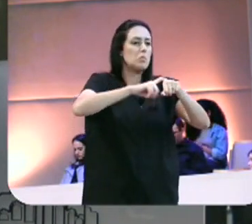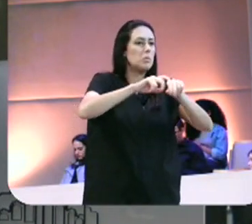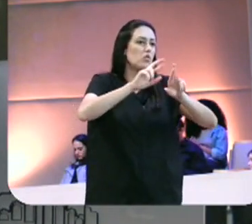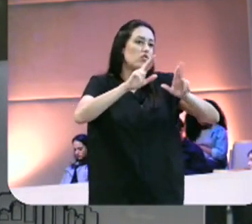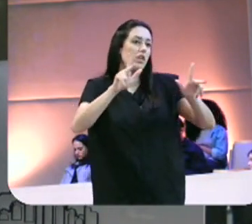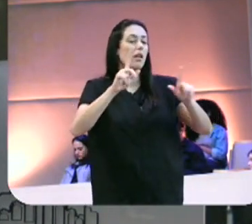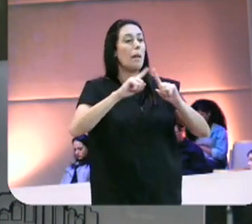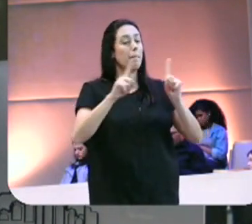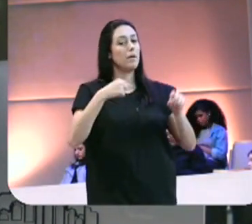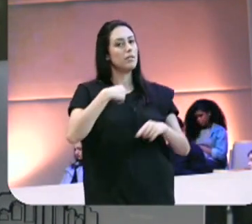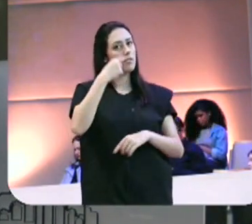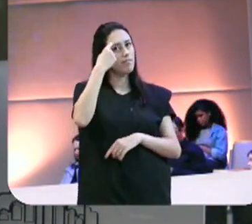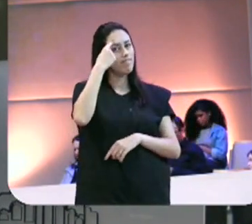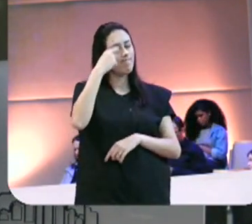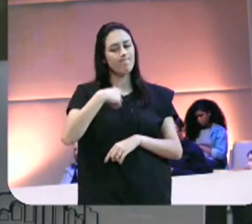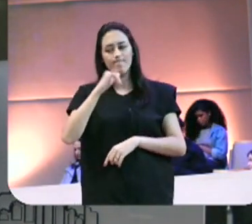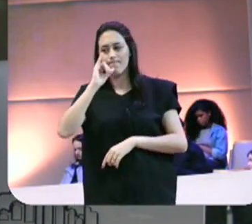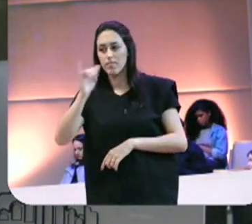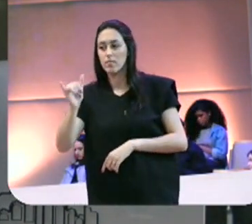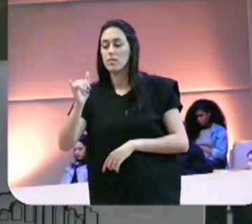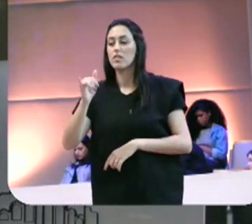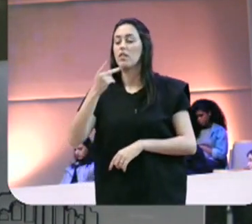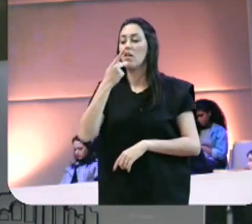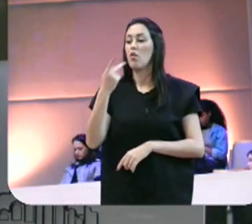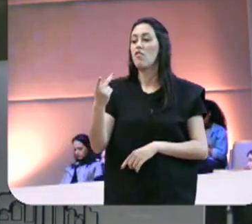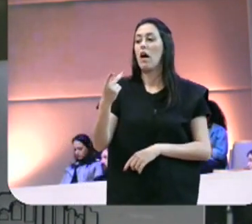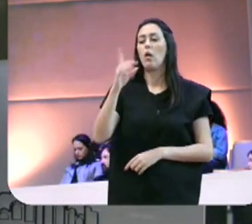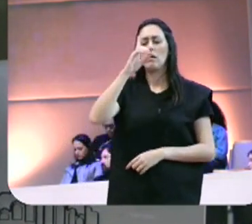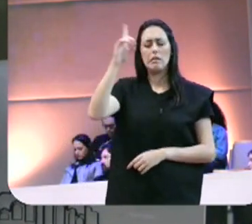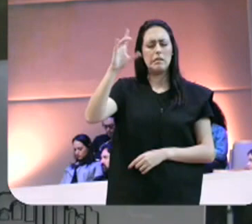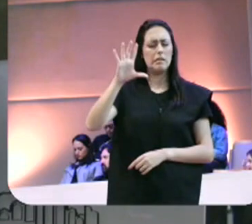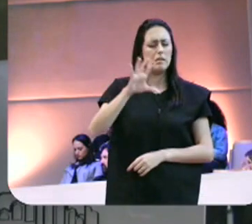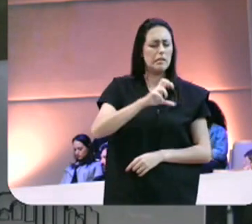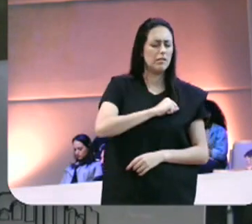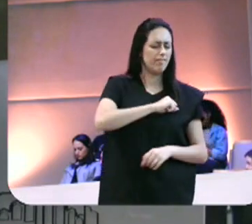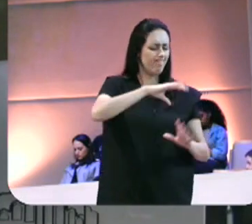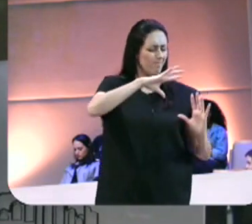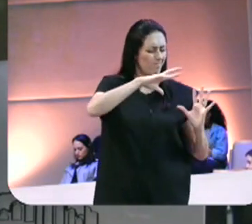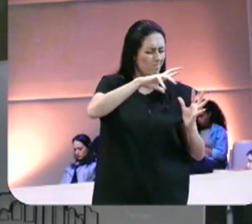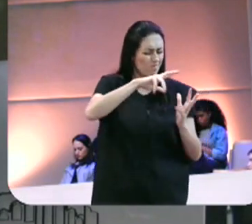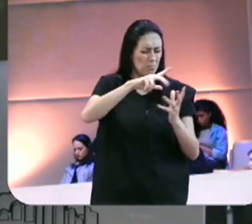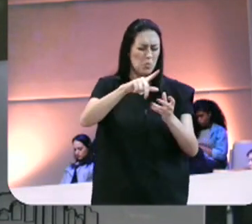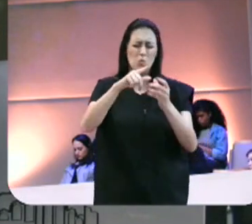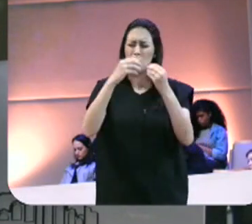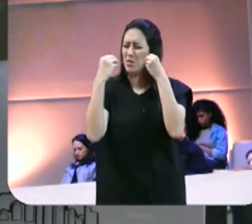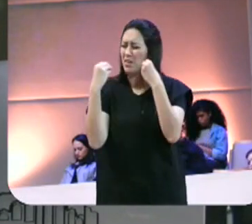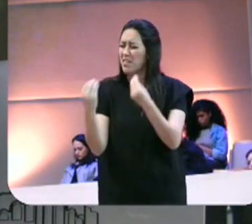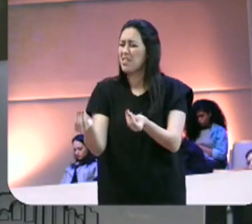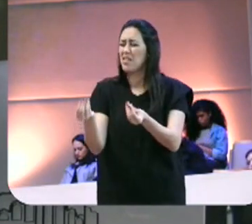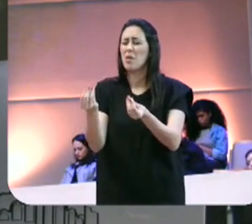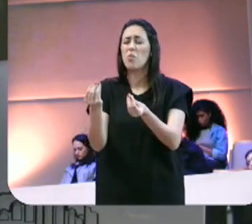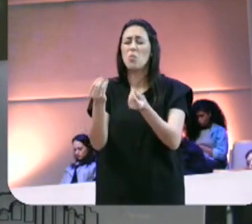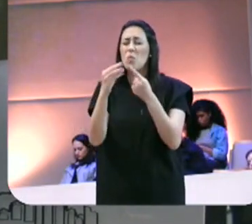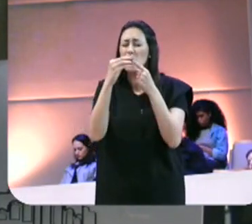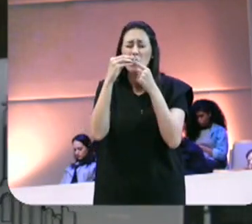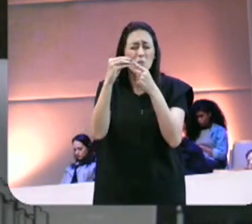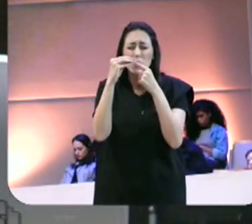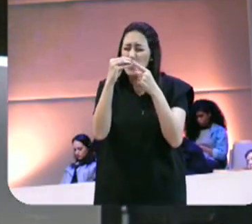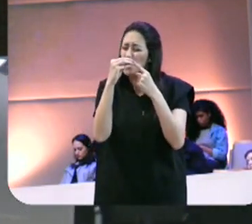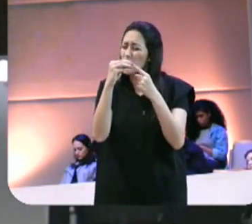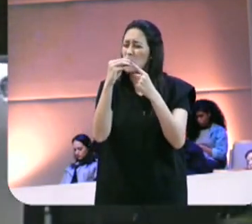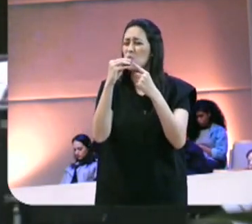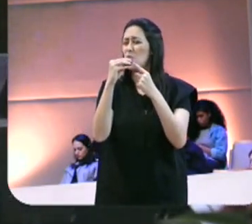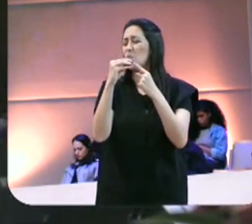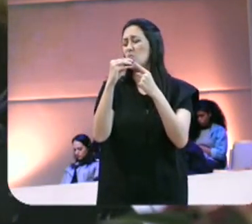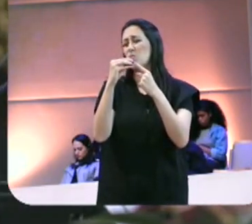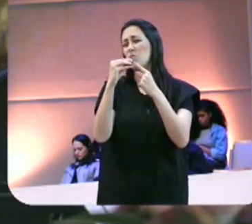assim: olha, Deus amou tanto o mundo que Ele deu o seu filho, Ele